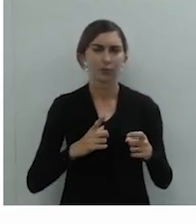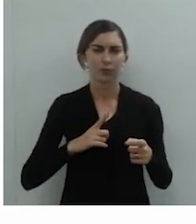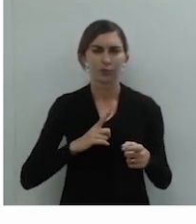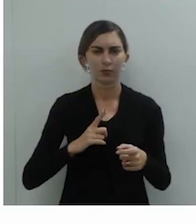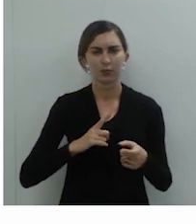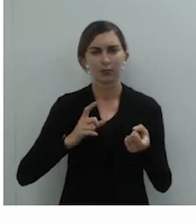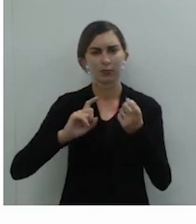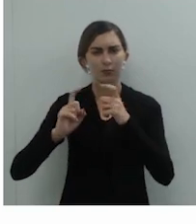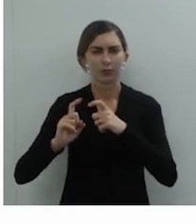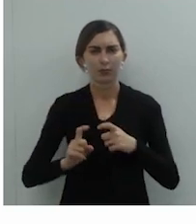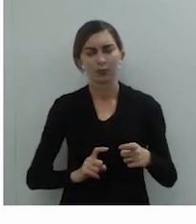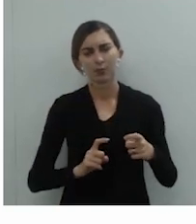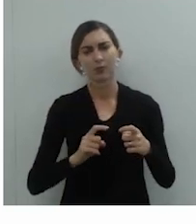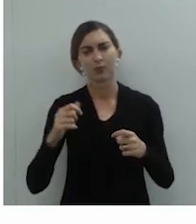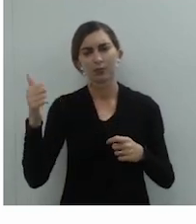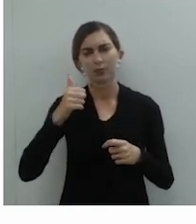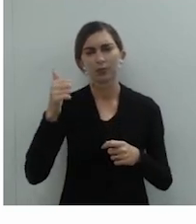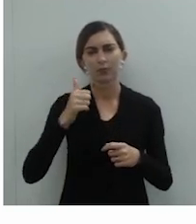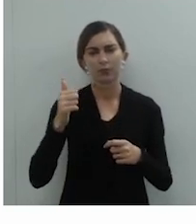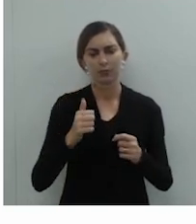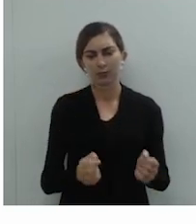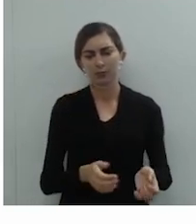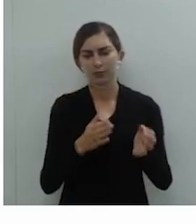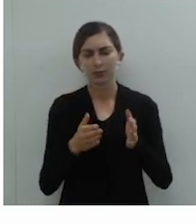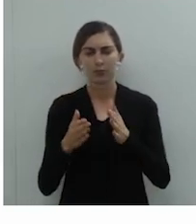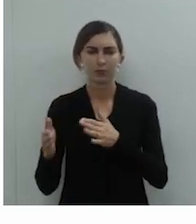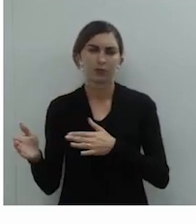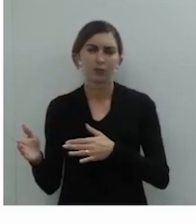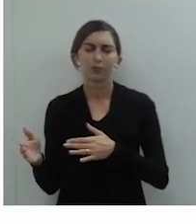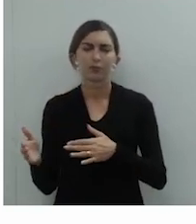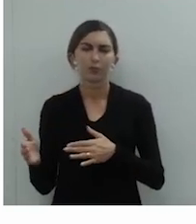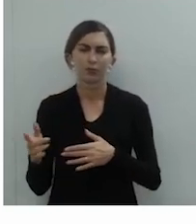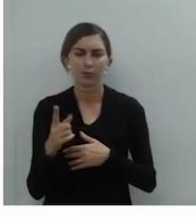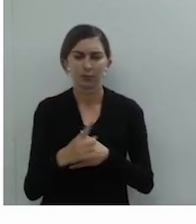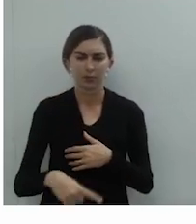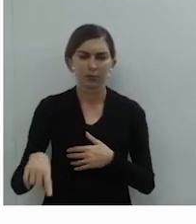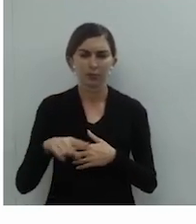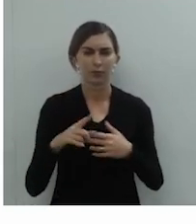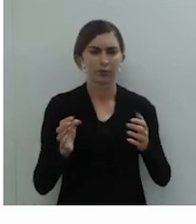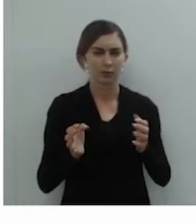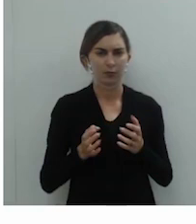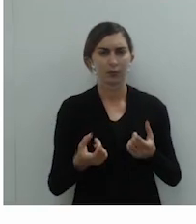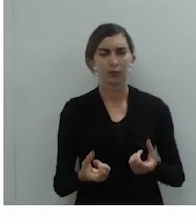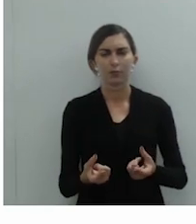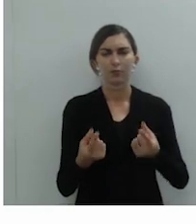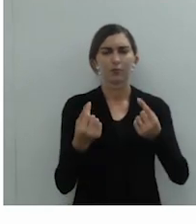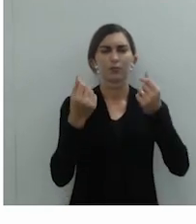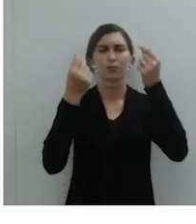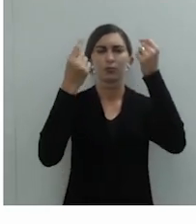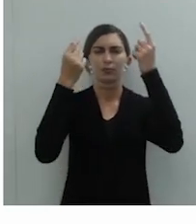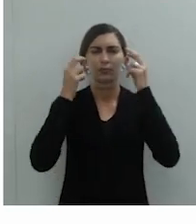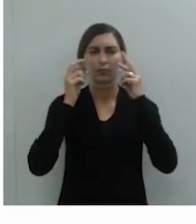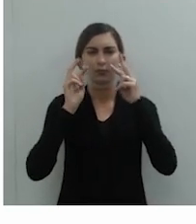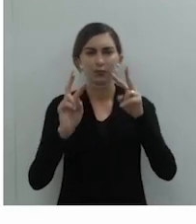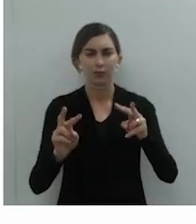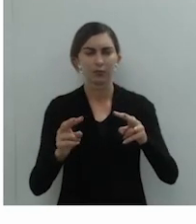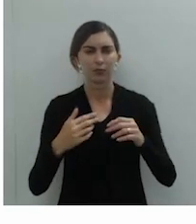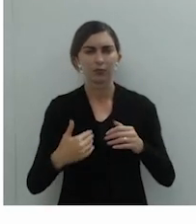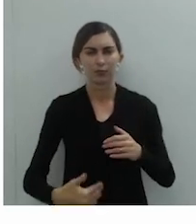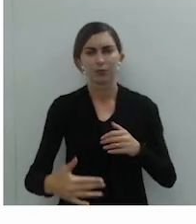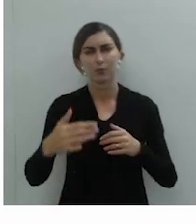vai dialogar os primeiros passos de exploração das nossas riquezas. Veja,